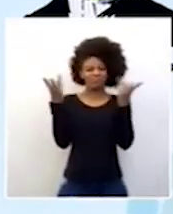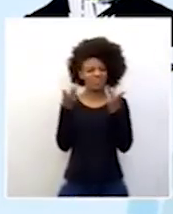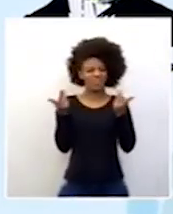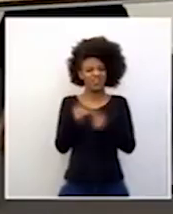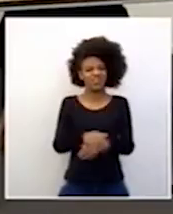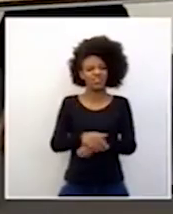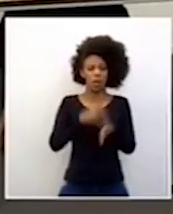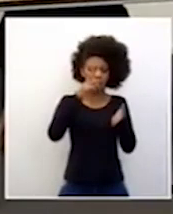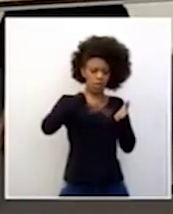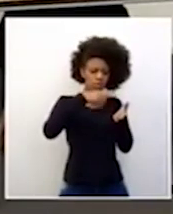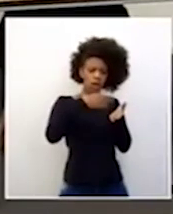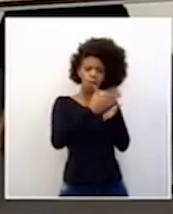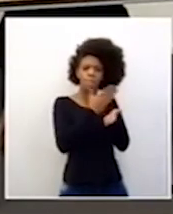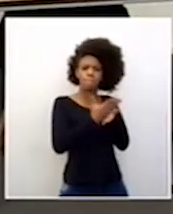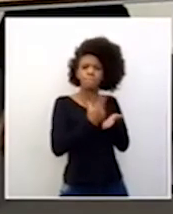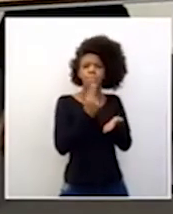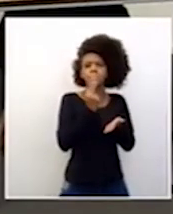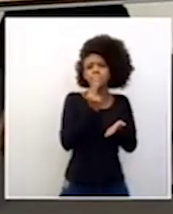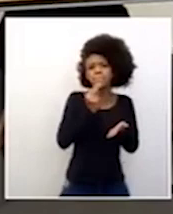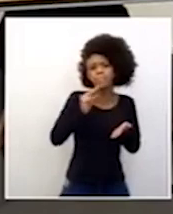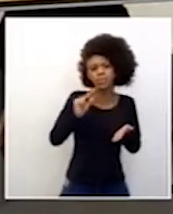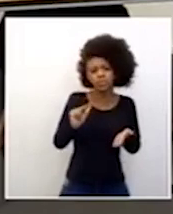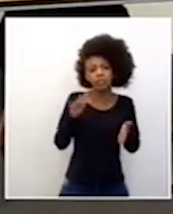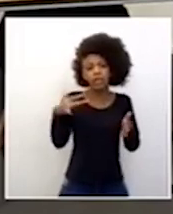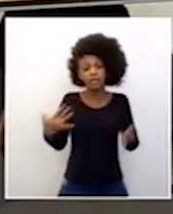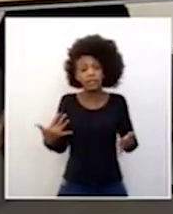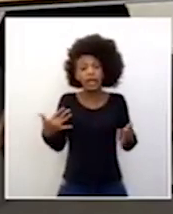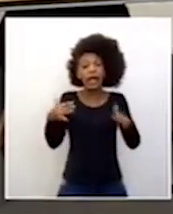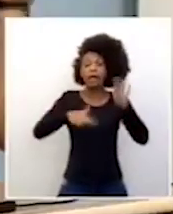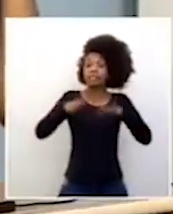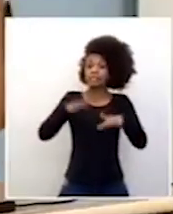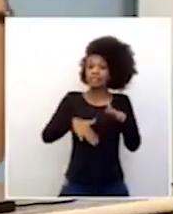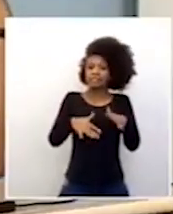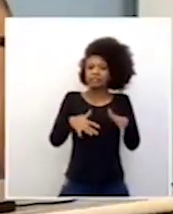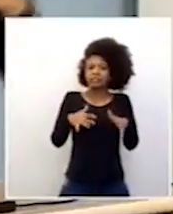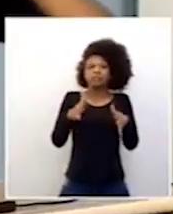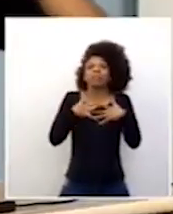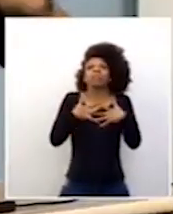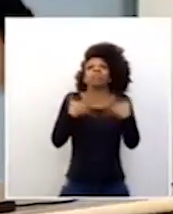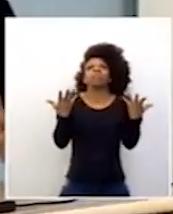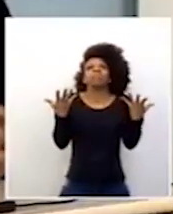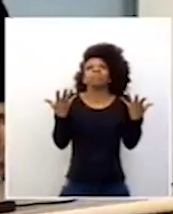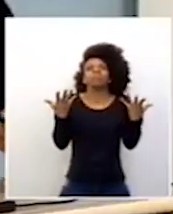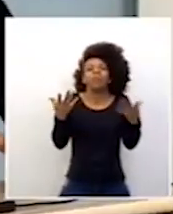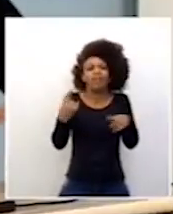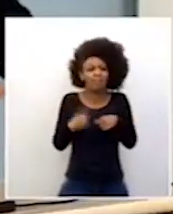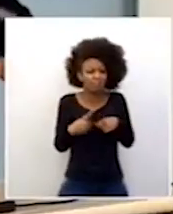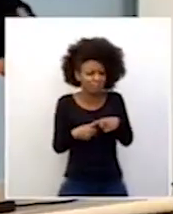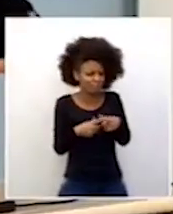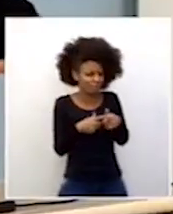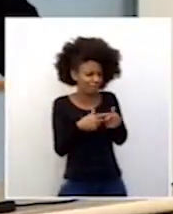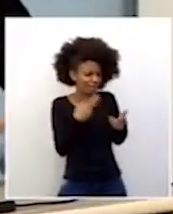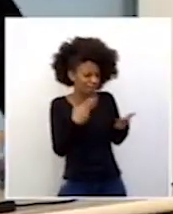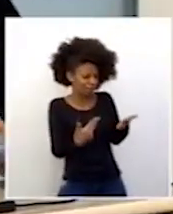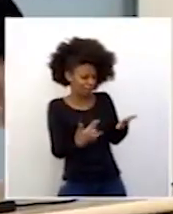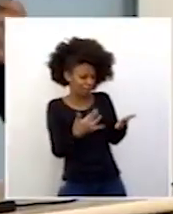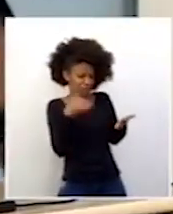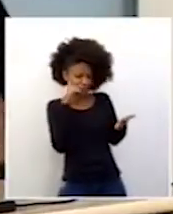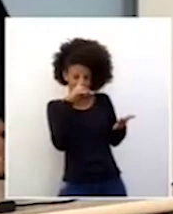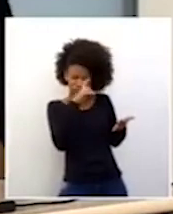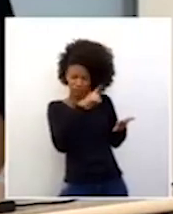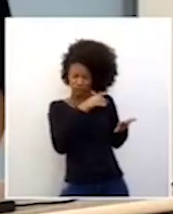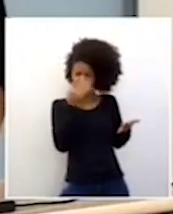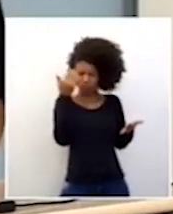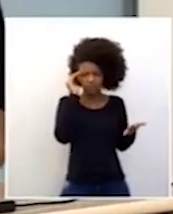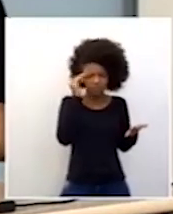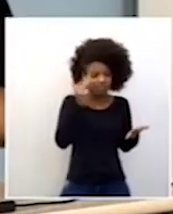é mesmo? Eu sou suspeito para falar, professora. Às vezes, para os alunos é um terror, porque a gente fica, essa linguagem é muito complicada. Mas,